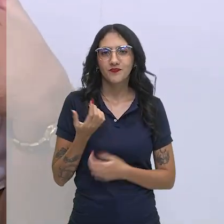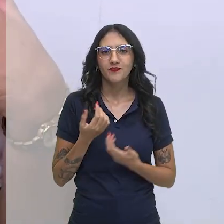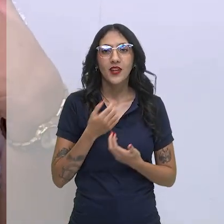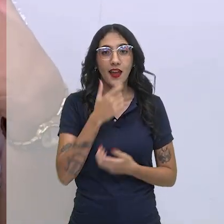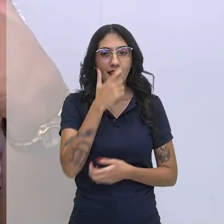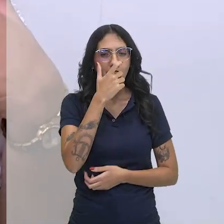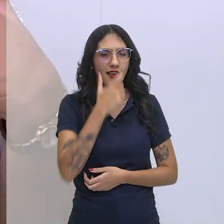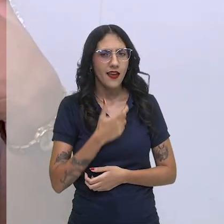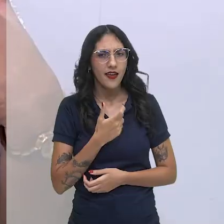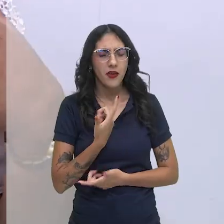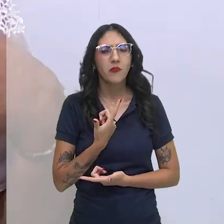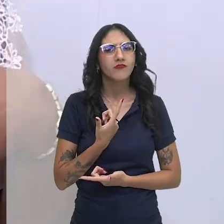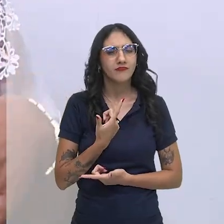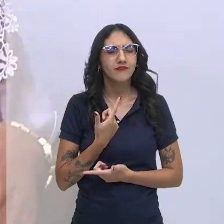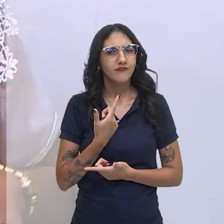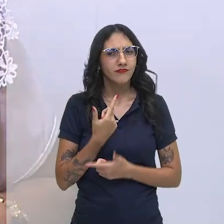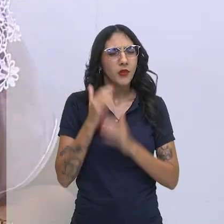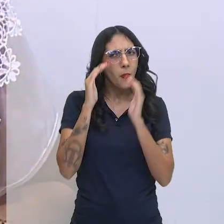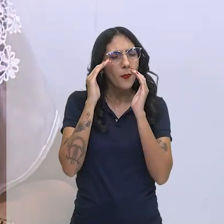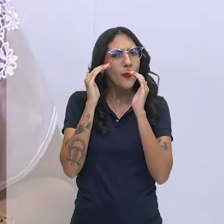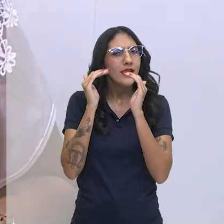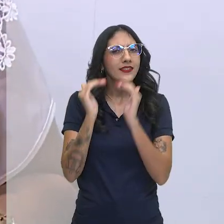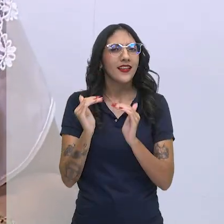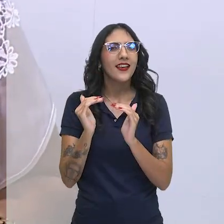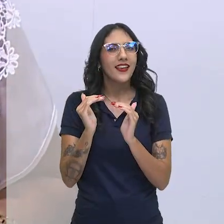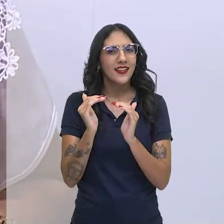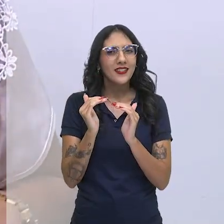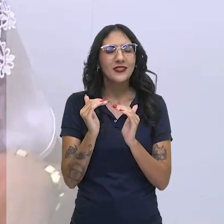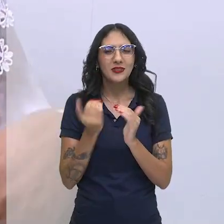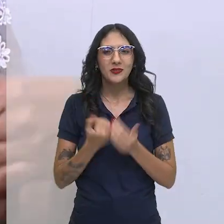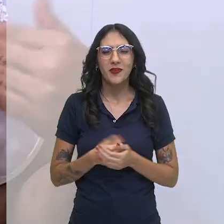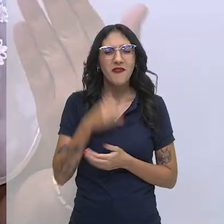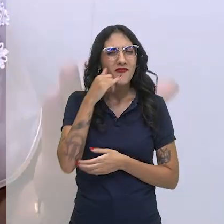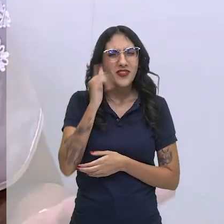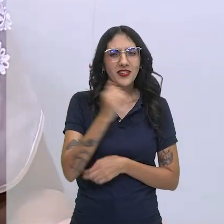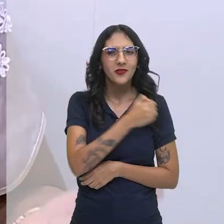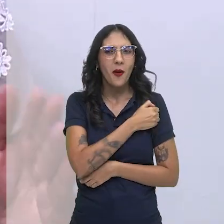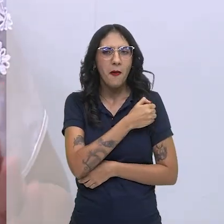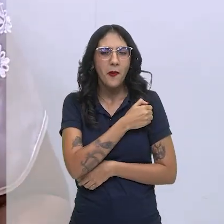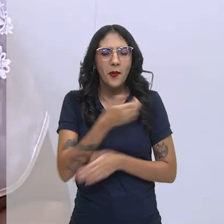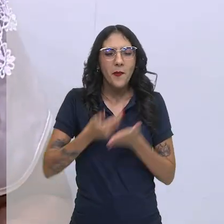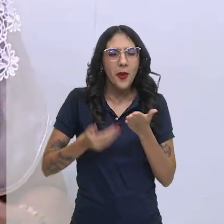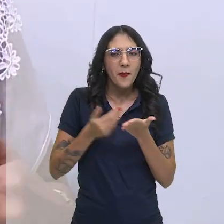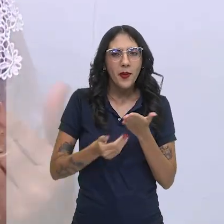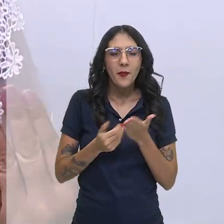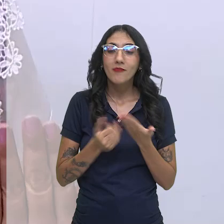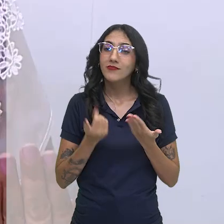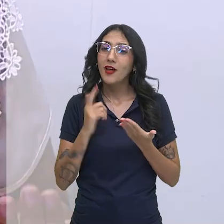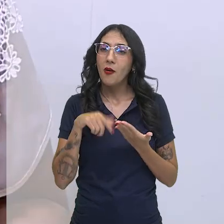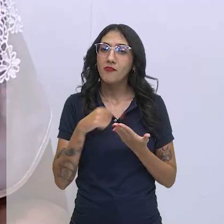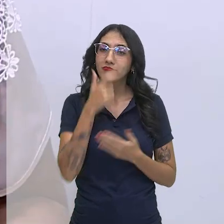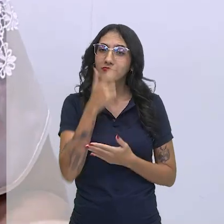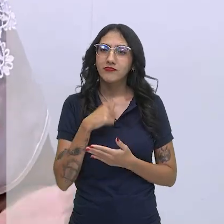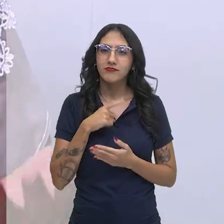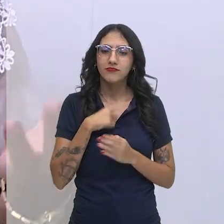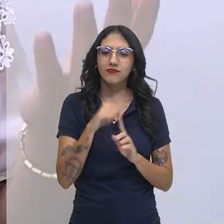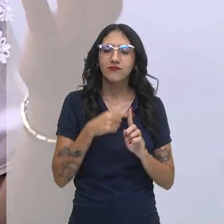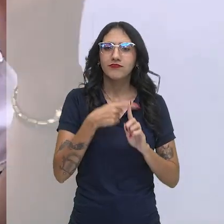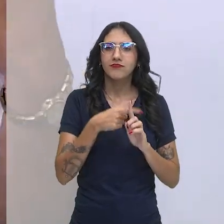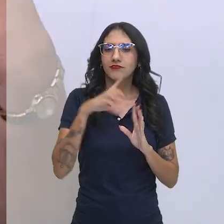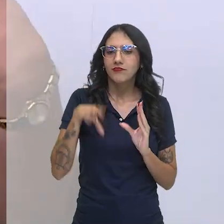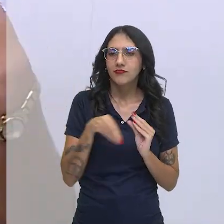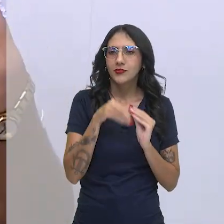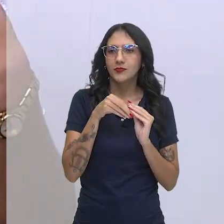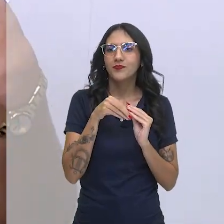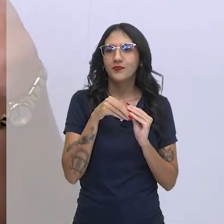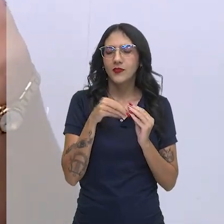pessoa muito obediente, não deixo o meu aluno com nota vermelha, eu arredondo para 6, para facilitar tanto